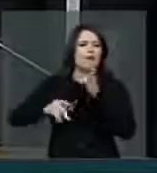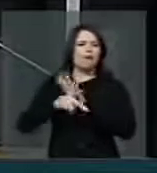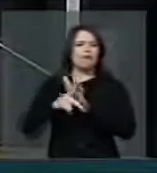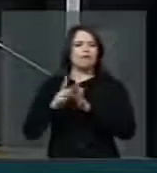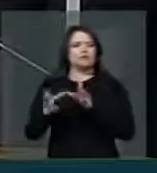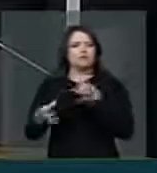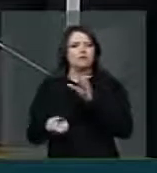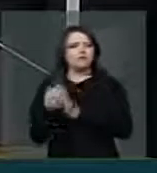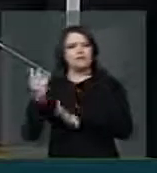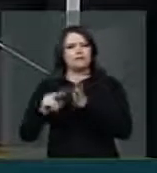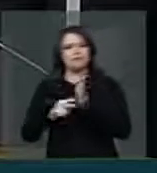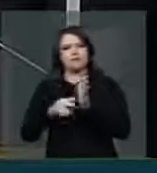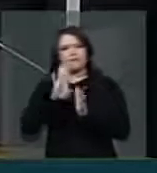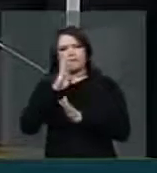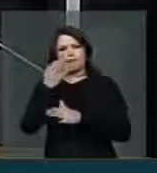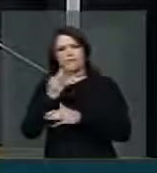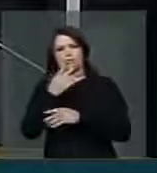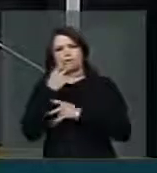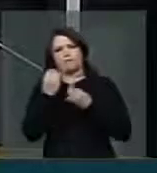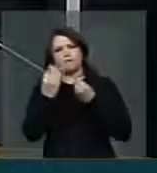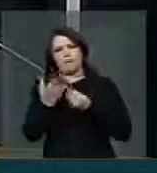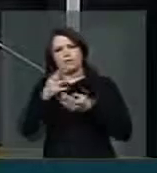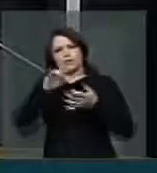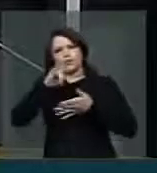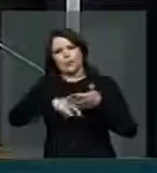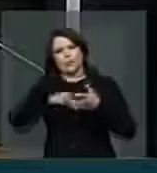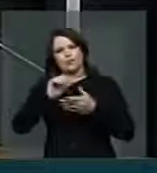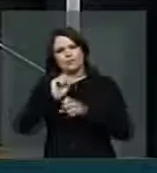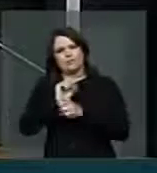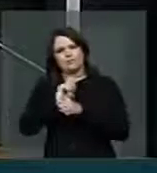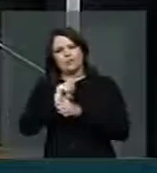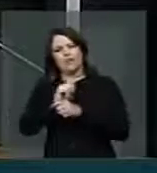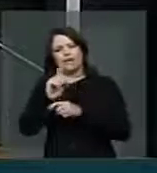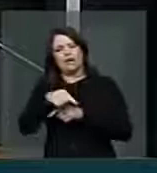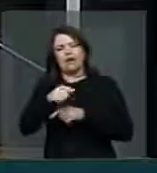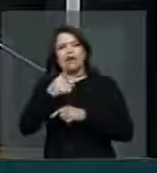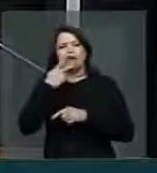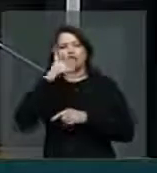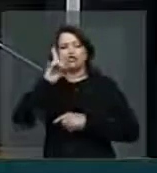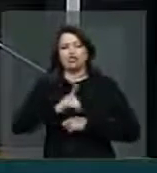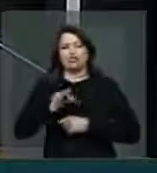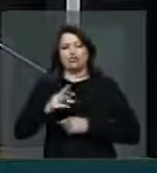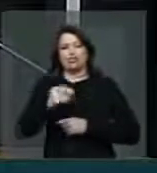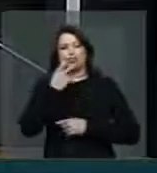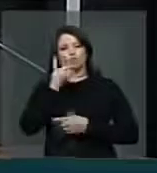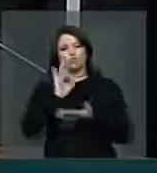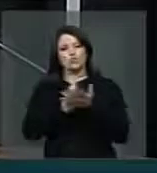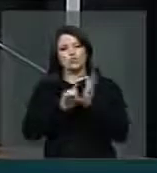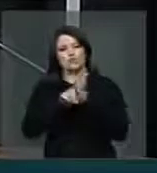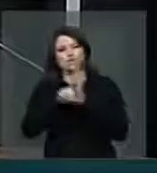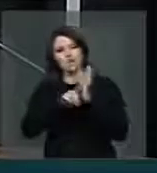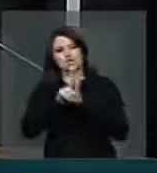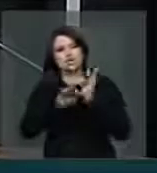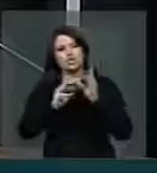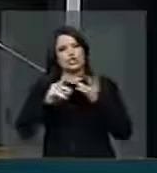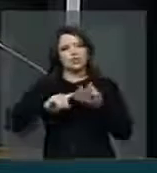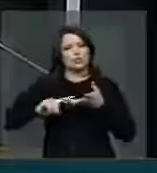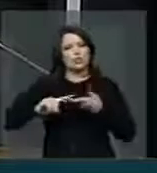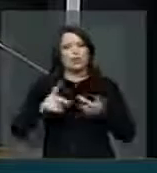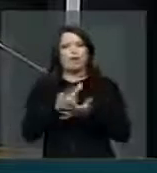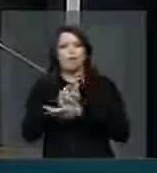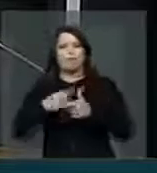Eu estou mandando um expediente, encaminhando um expediente ao diretor responsável da época, para que, inclusive, investigue